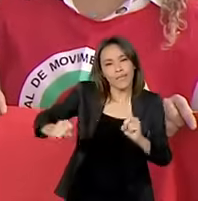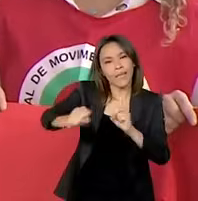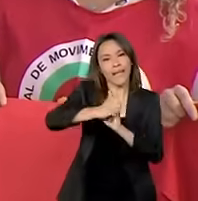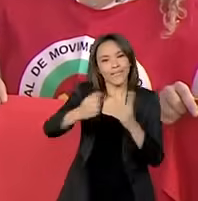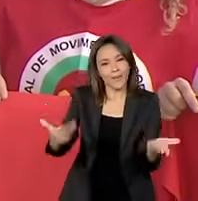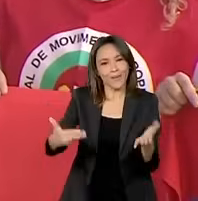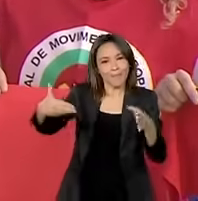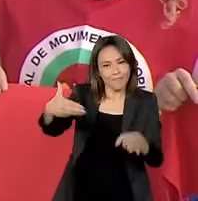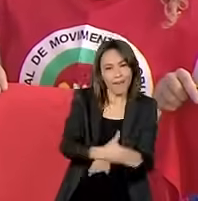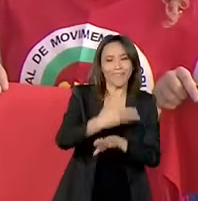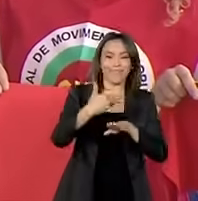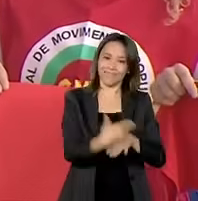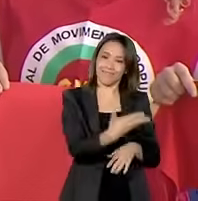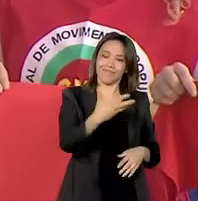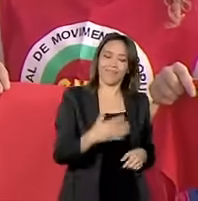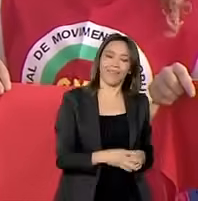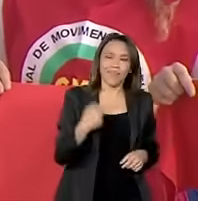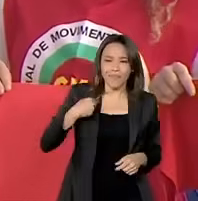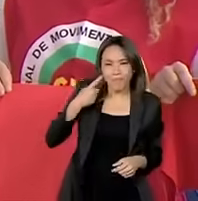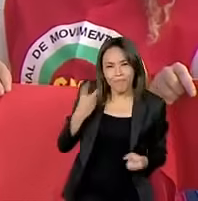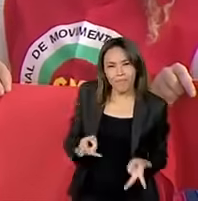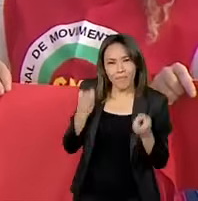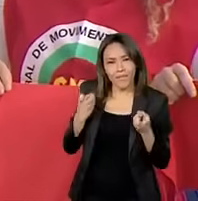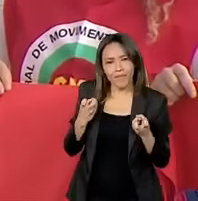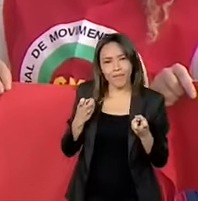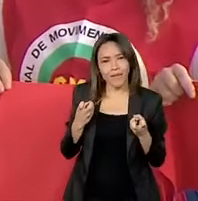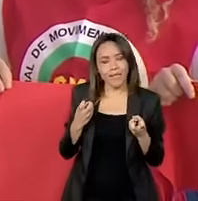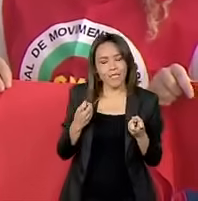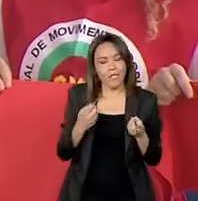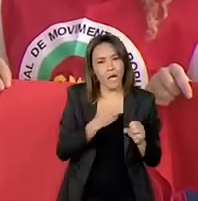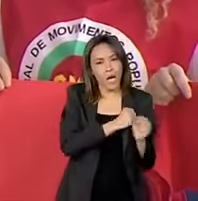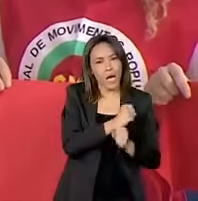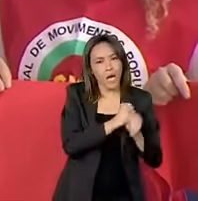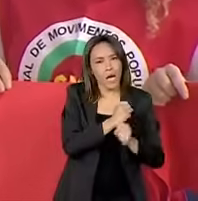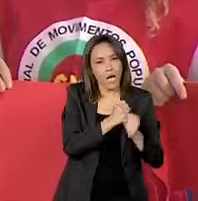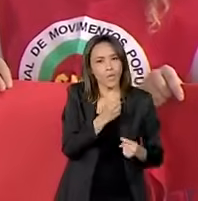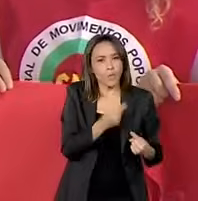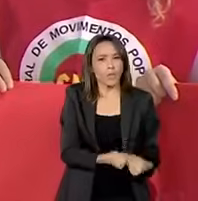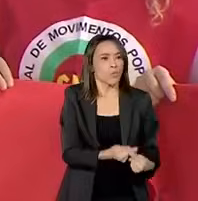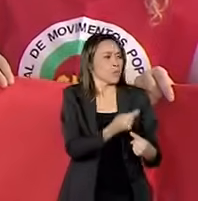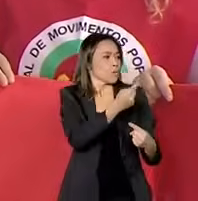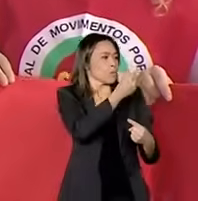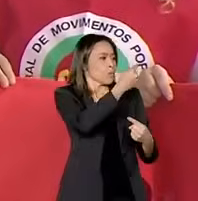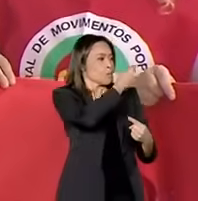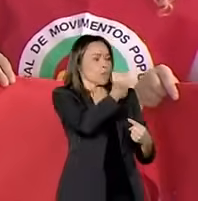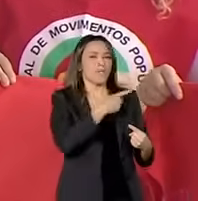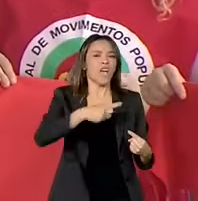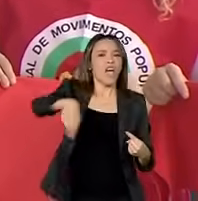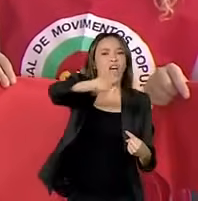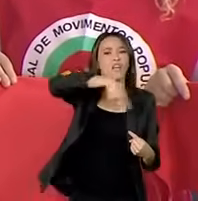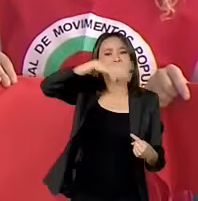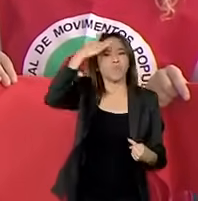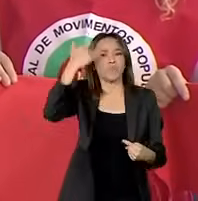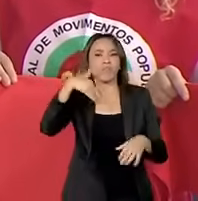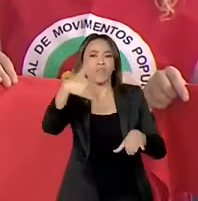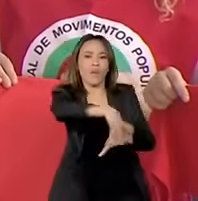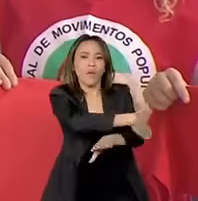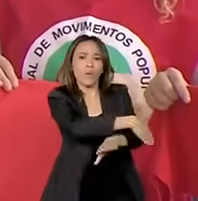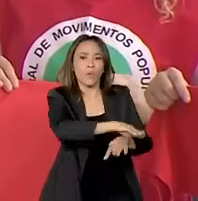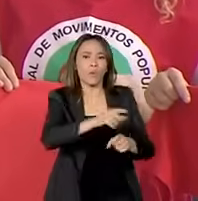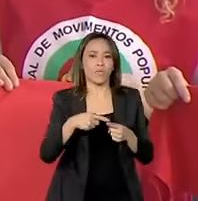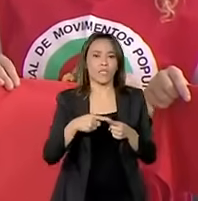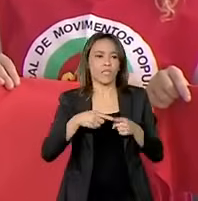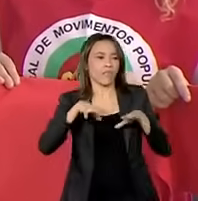Casa Minha Vida Entidades, por ver que aqueles que nos últimos anos estiveram nas ruas, nas ocupações,